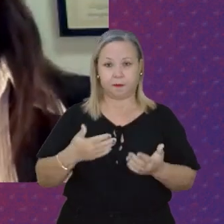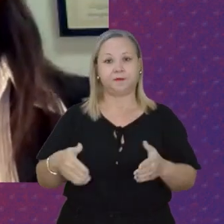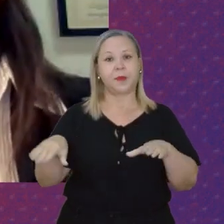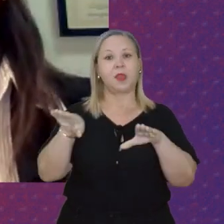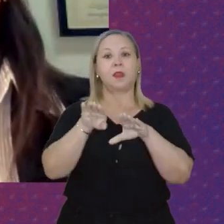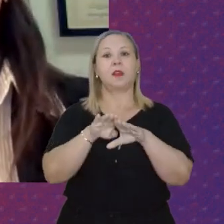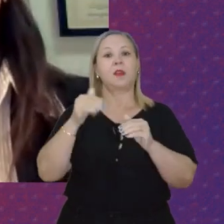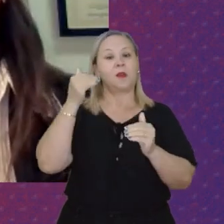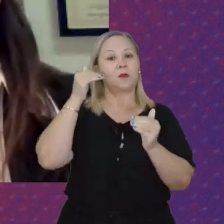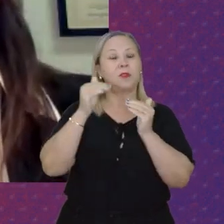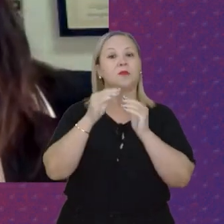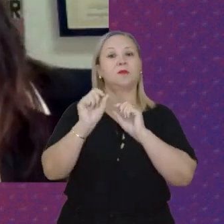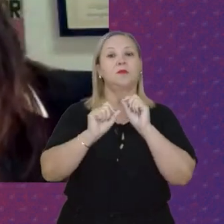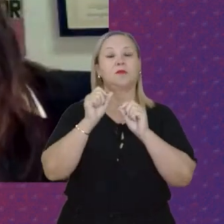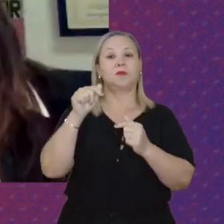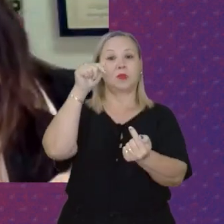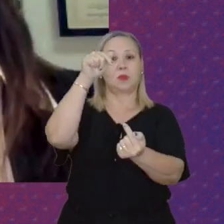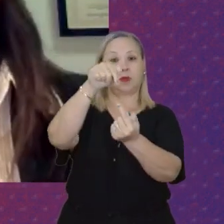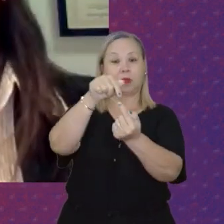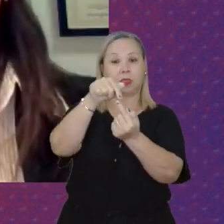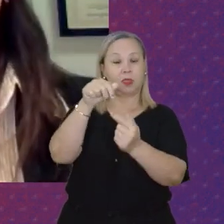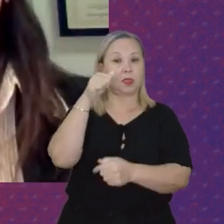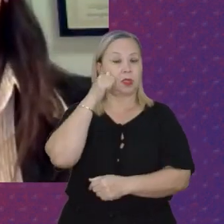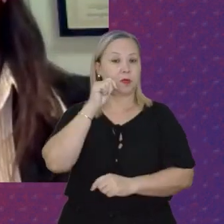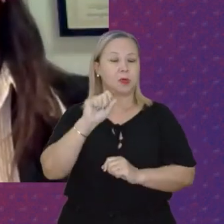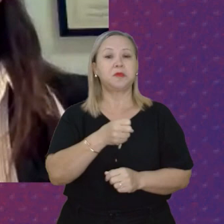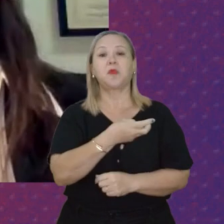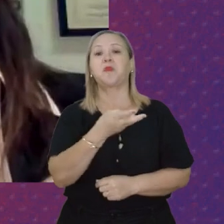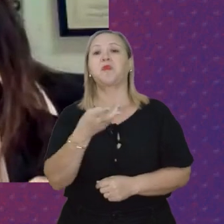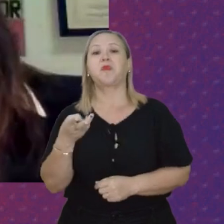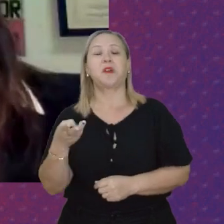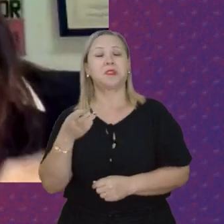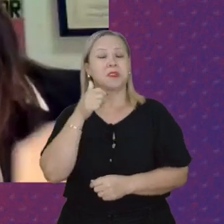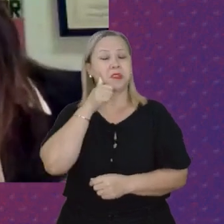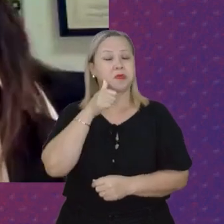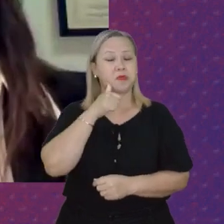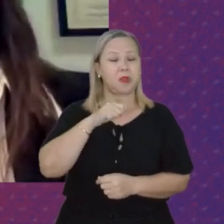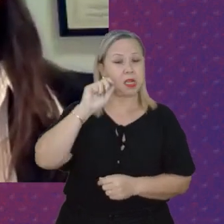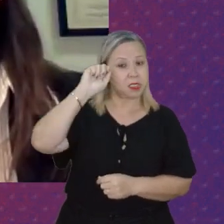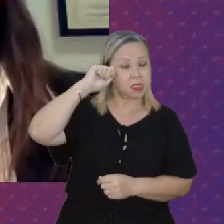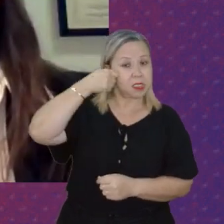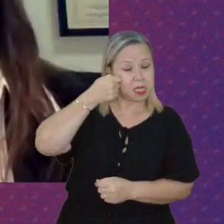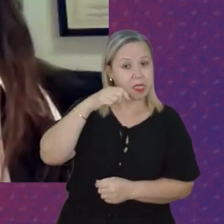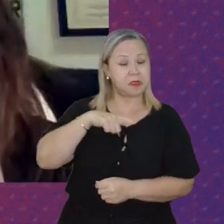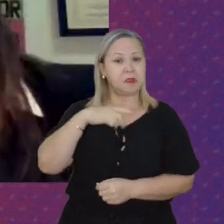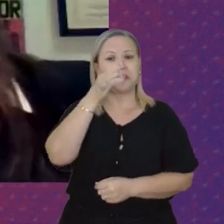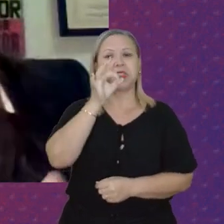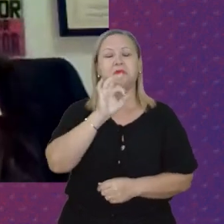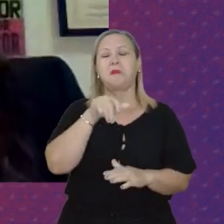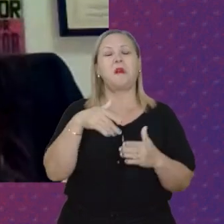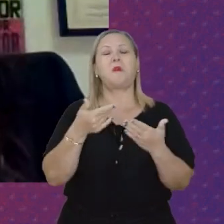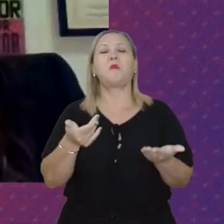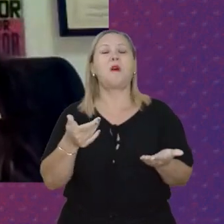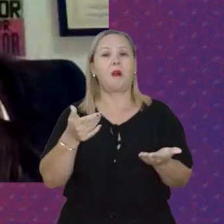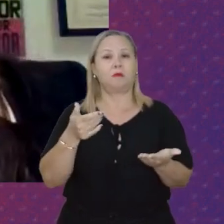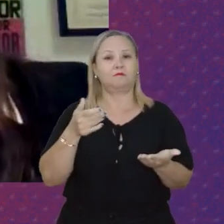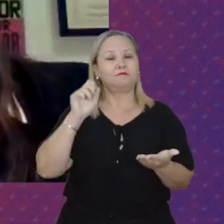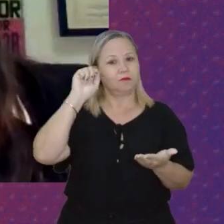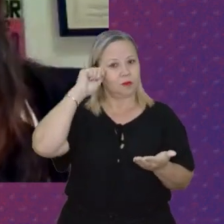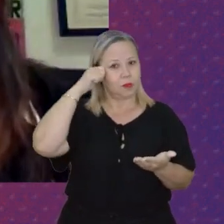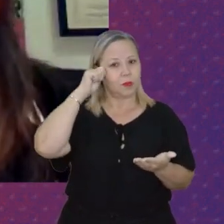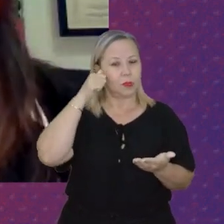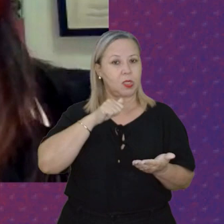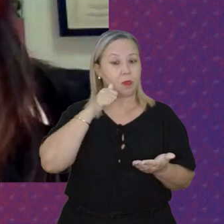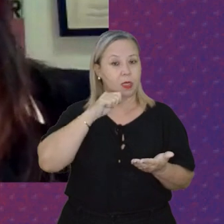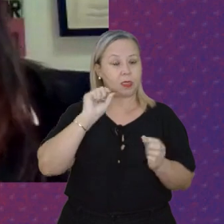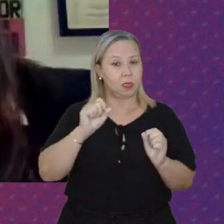lá que é destinada às mulheres, tem que ver quantas mulheres negras são candidatas, qual é o percentual de mulheres negras candidatas e destinar o mesmo percentual